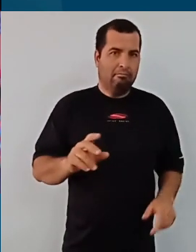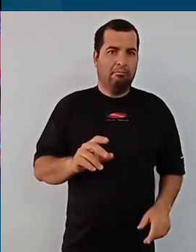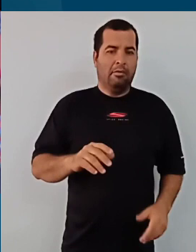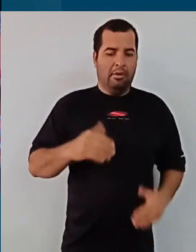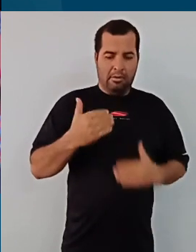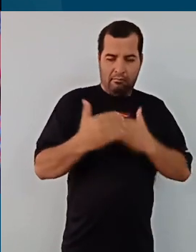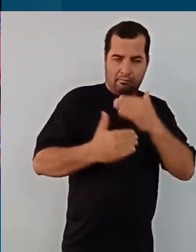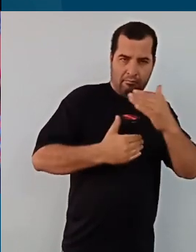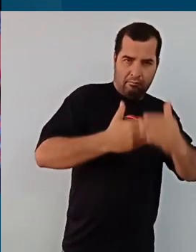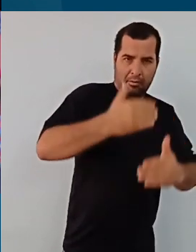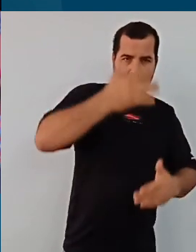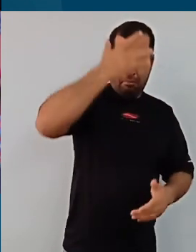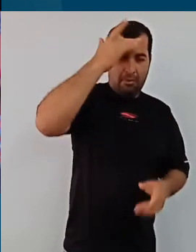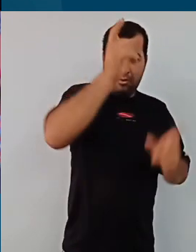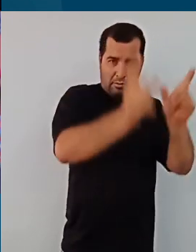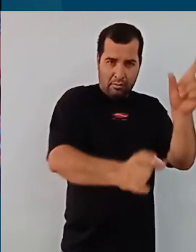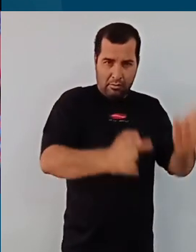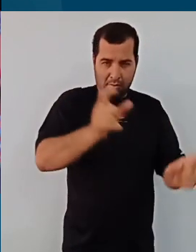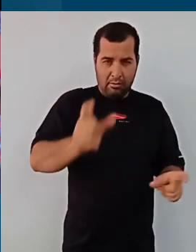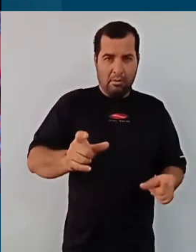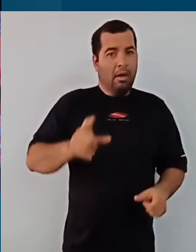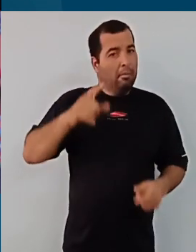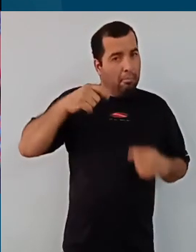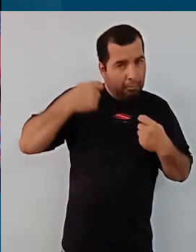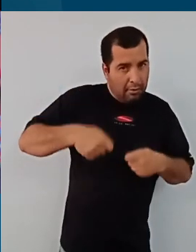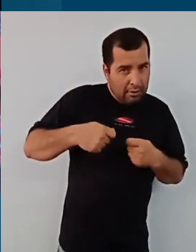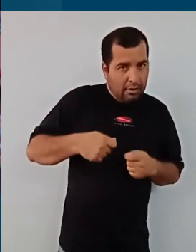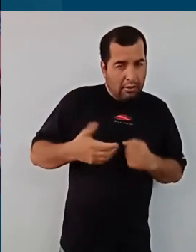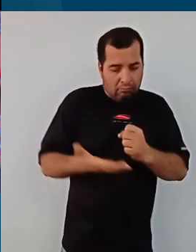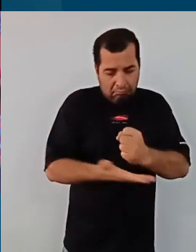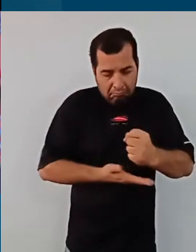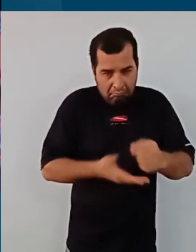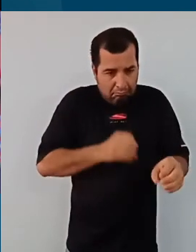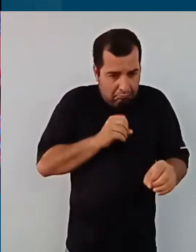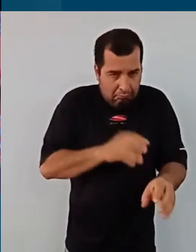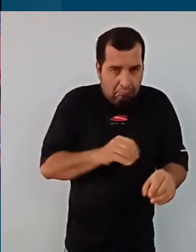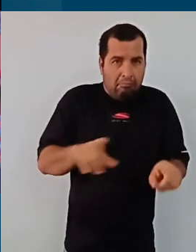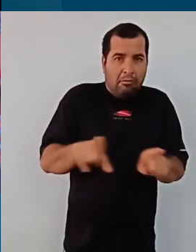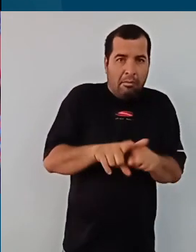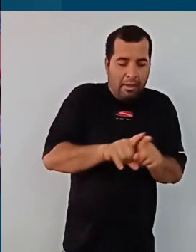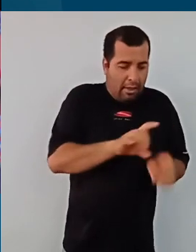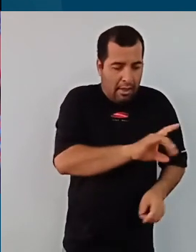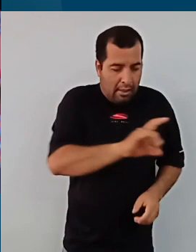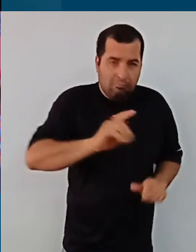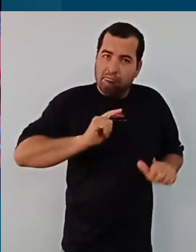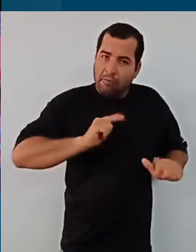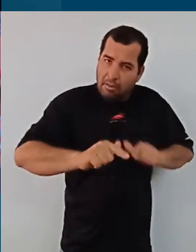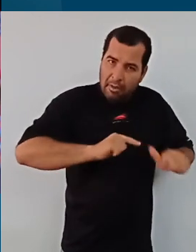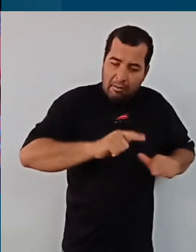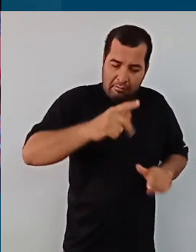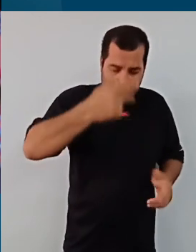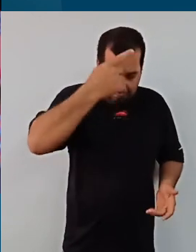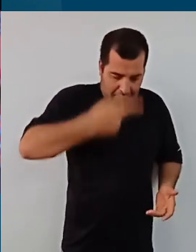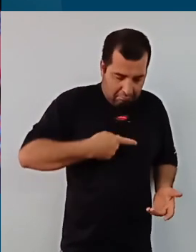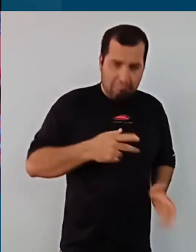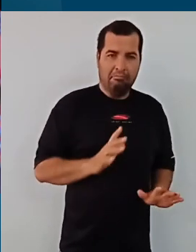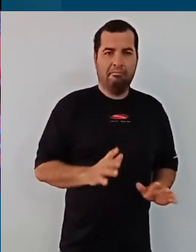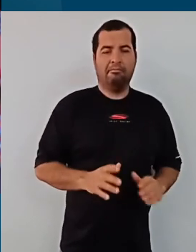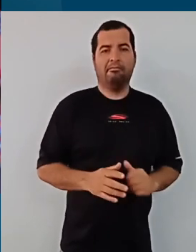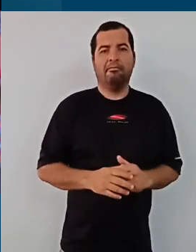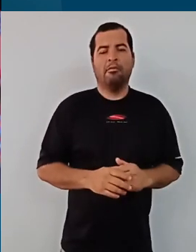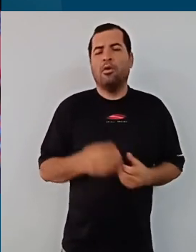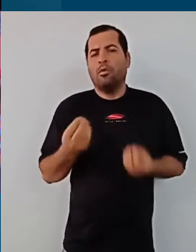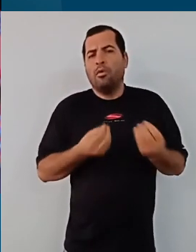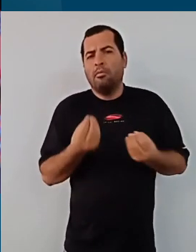eixo identitário dos profissionais da educação básica e de seu trabalho coletivo individual. Como reverter a ideia